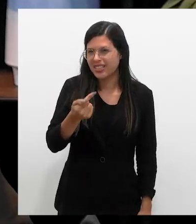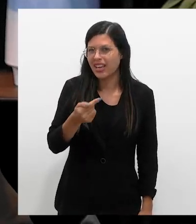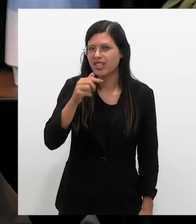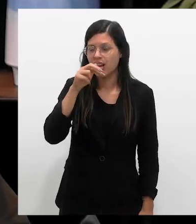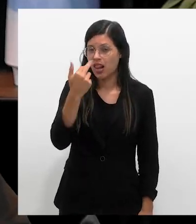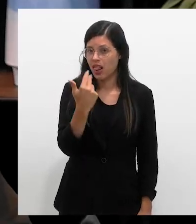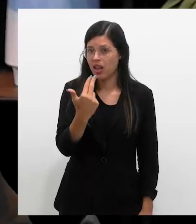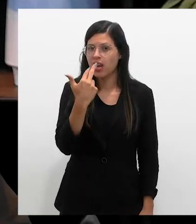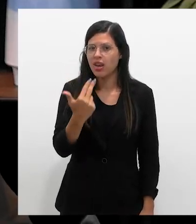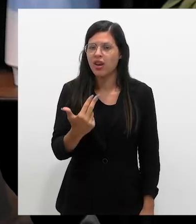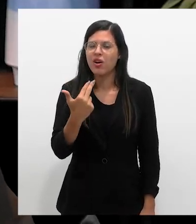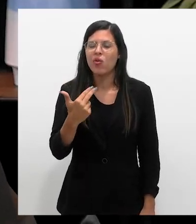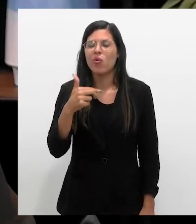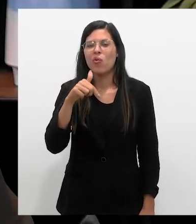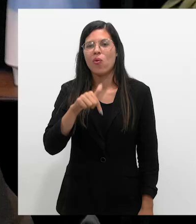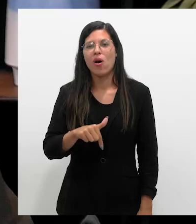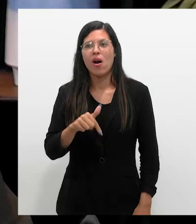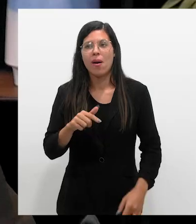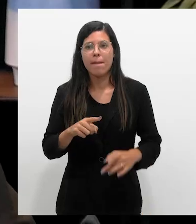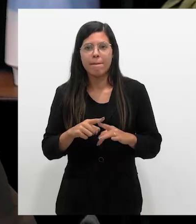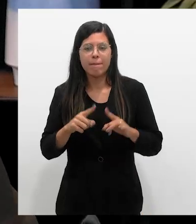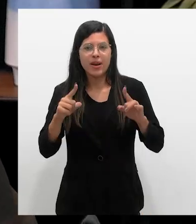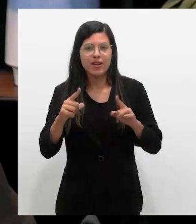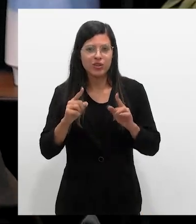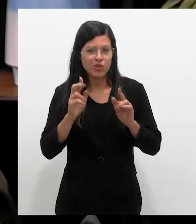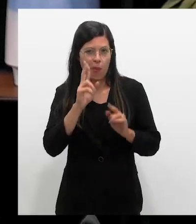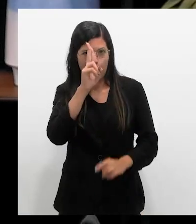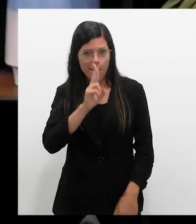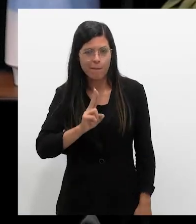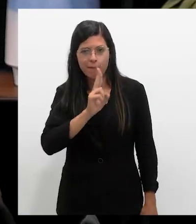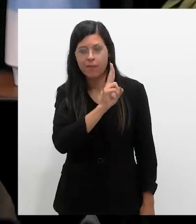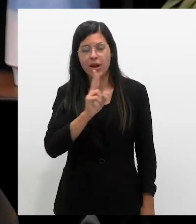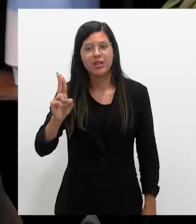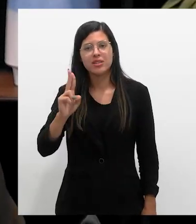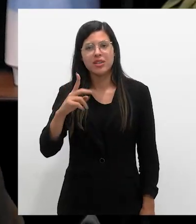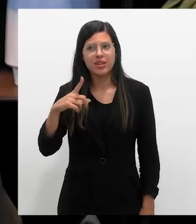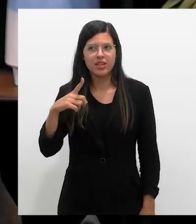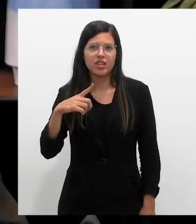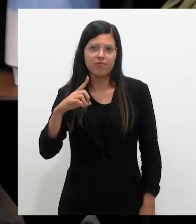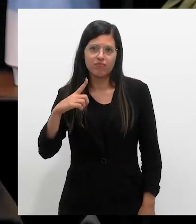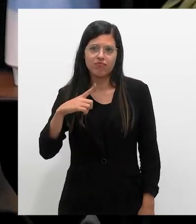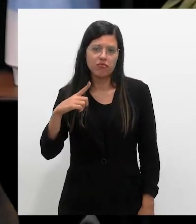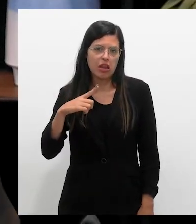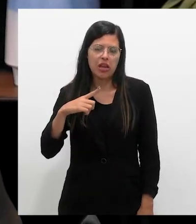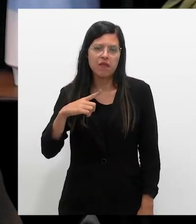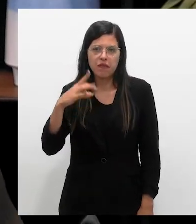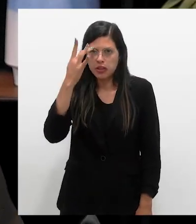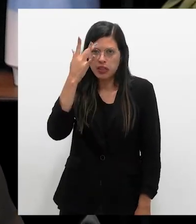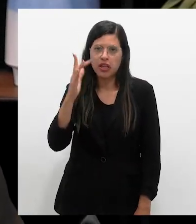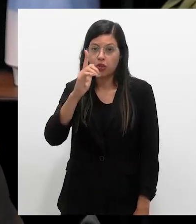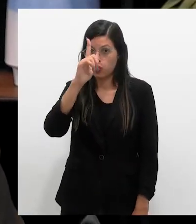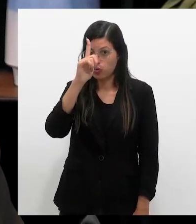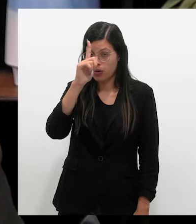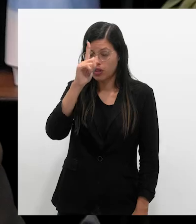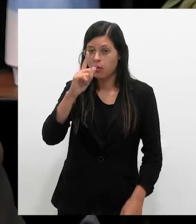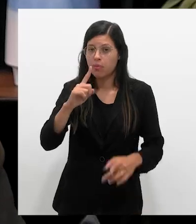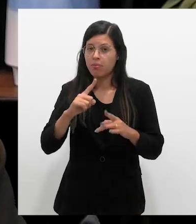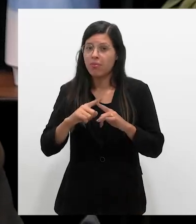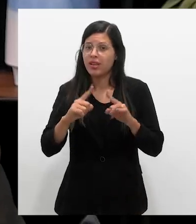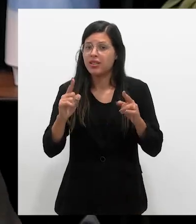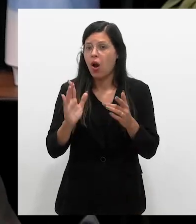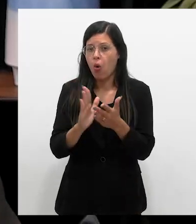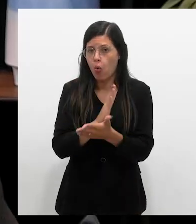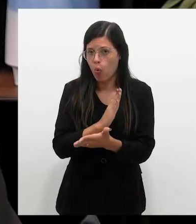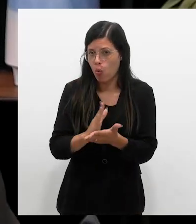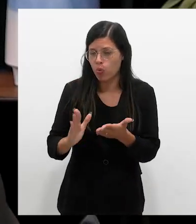mas os padres que estão acostumados a celebrar também em língua latina, como é meu caso, tem mais facilidade. Mas como é uma língua hoje pouco